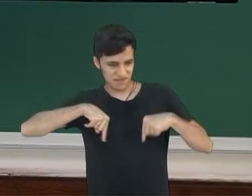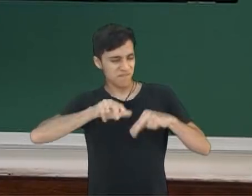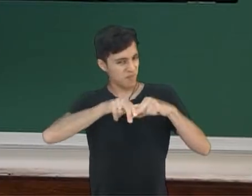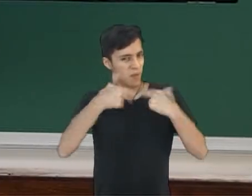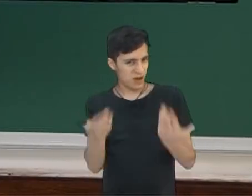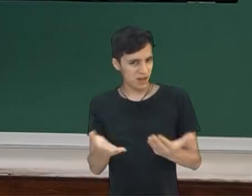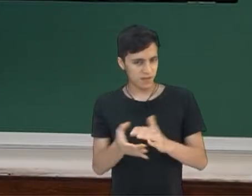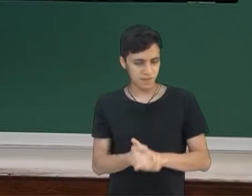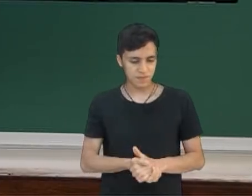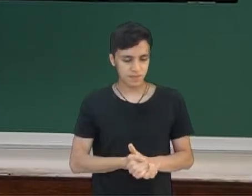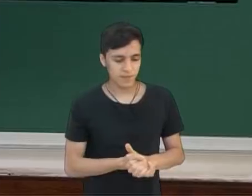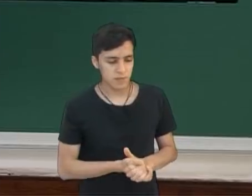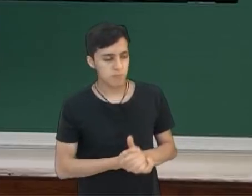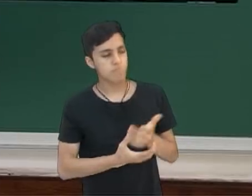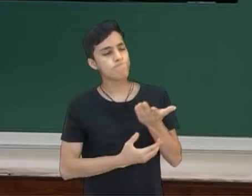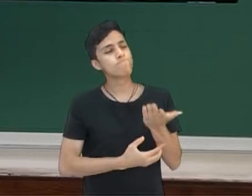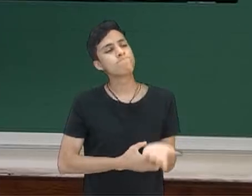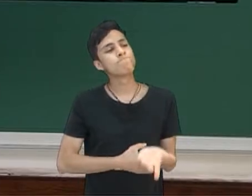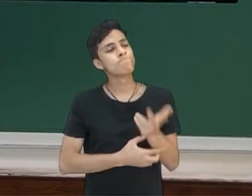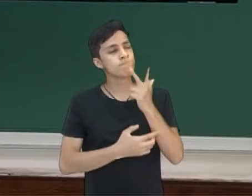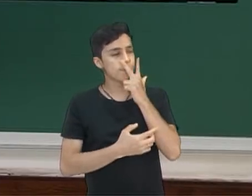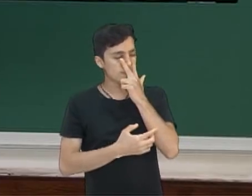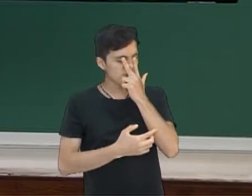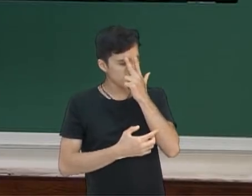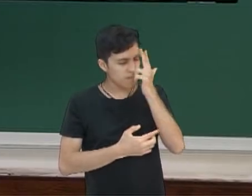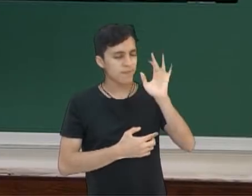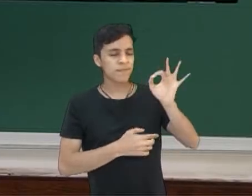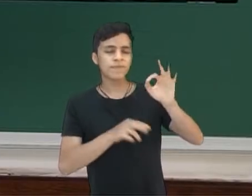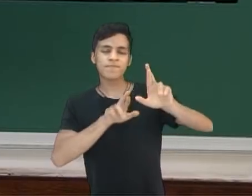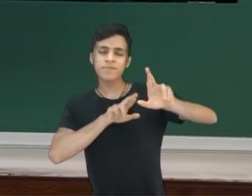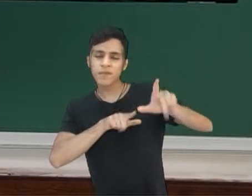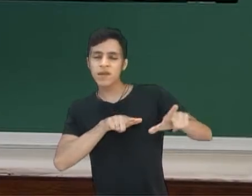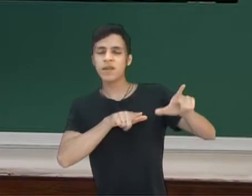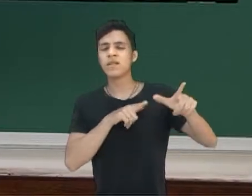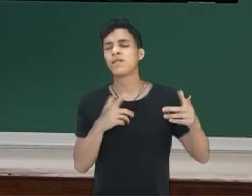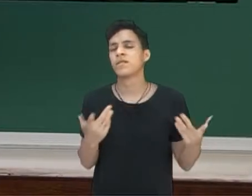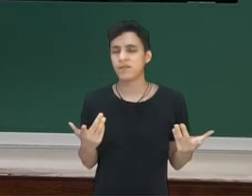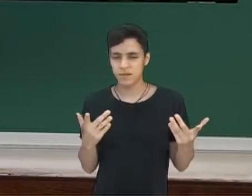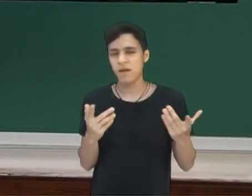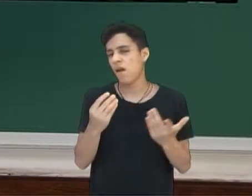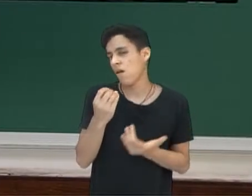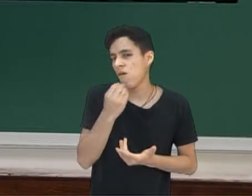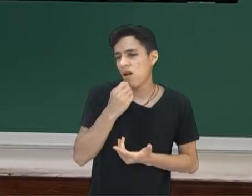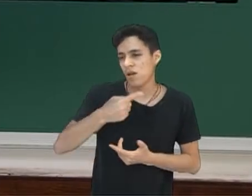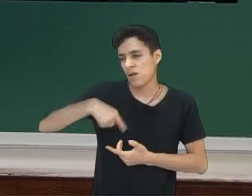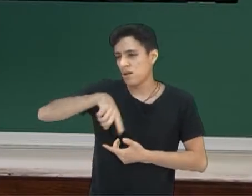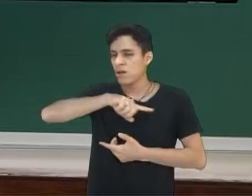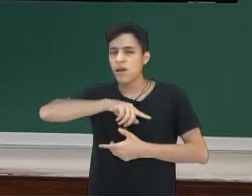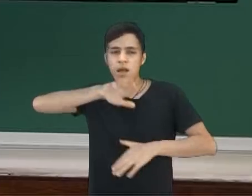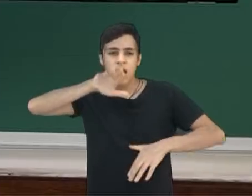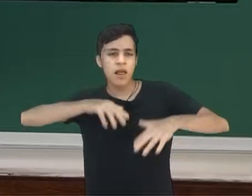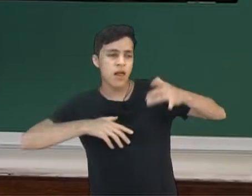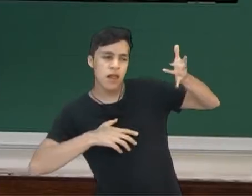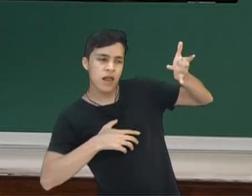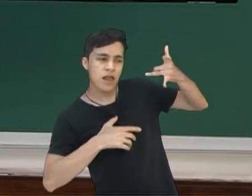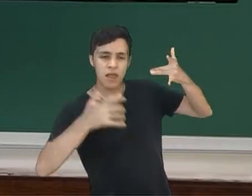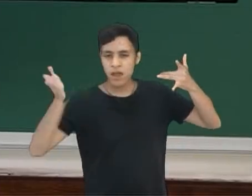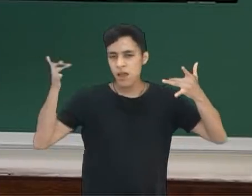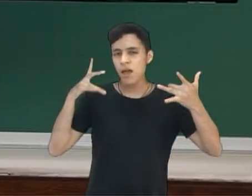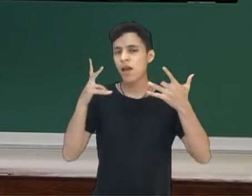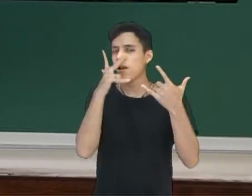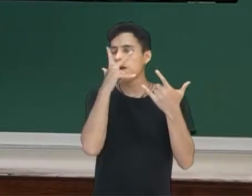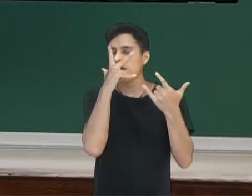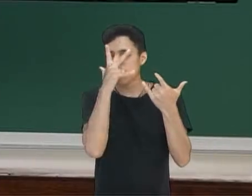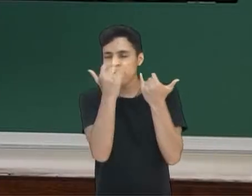tá? Então, é isso, né, que nos torna diferentes e que, claro, a gente pode sim ter traços similares aos nossos